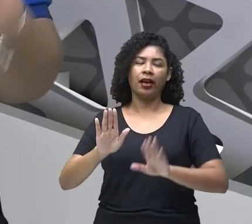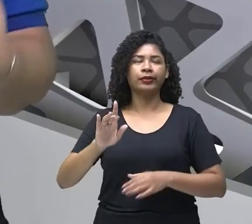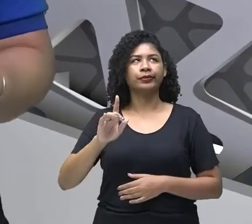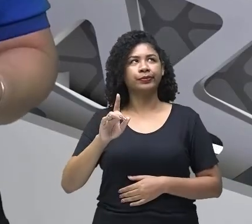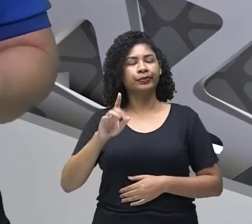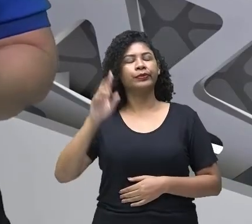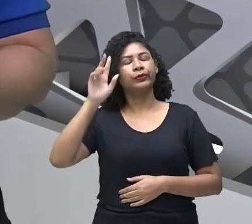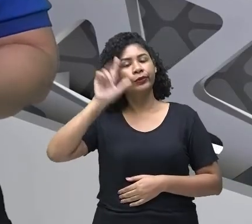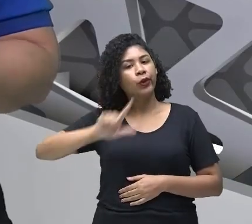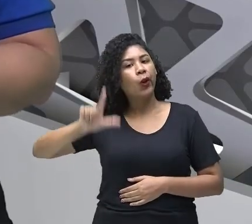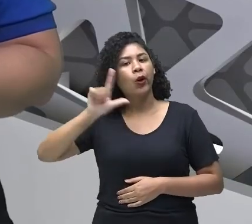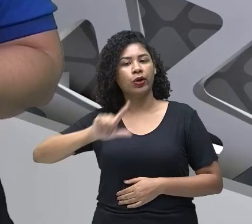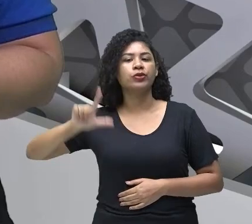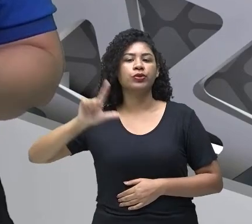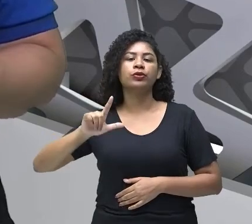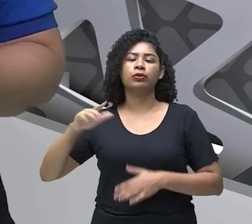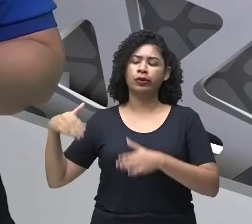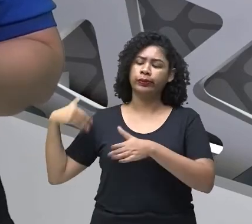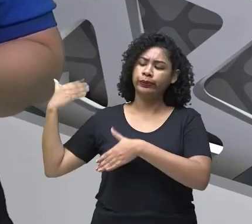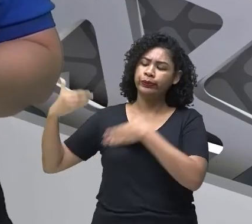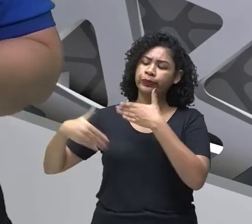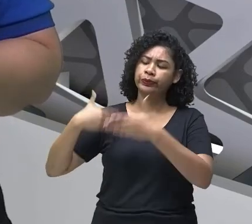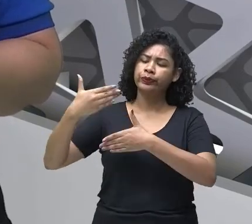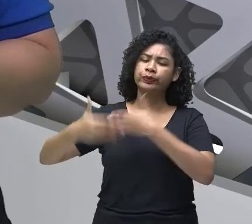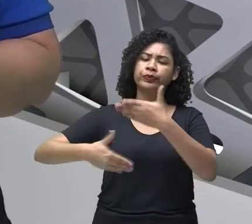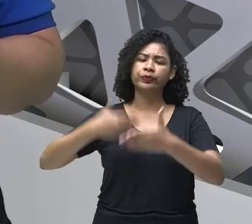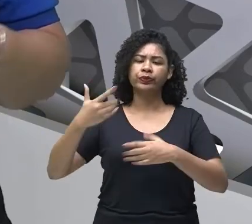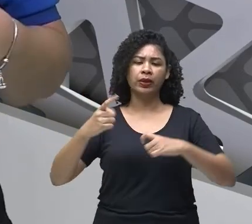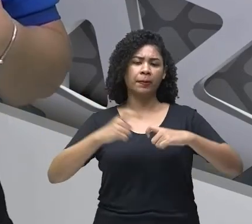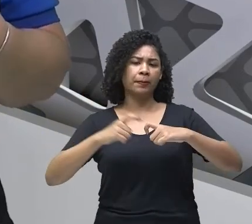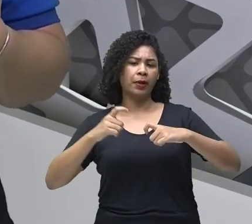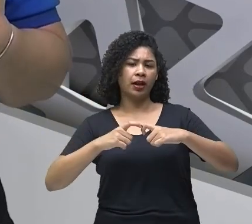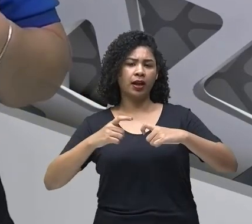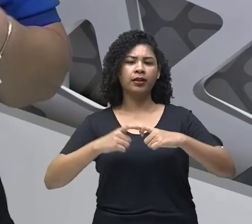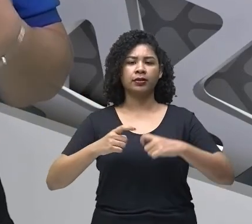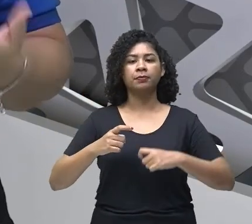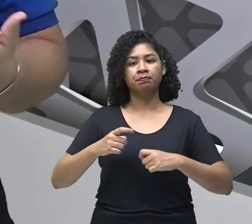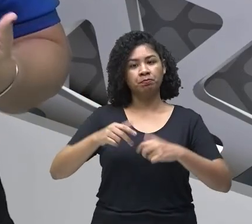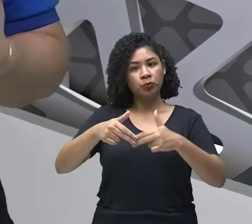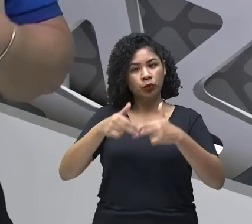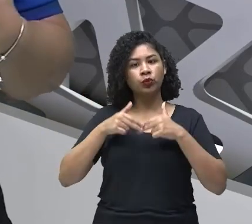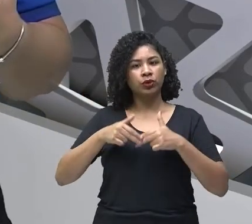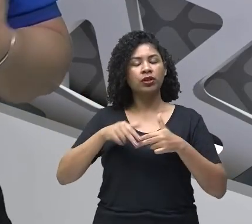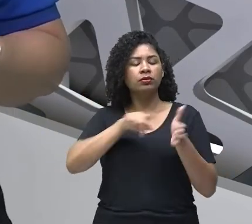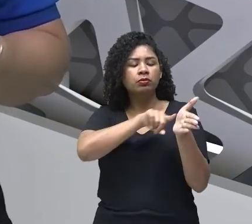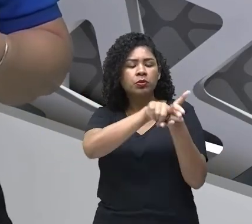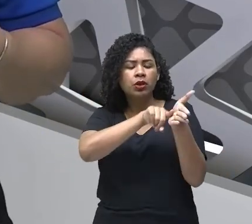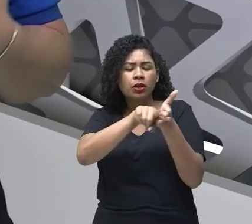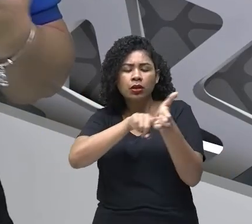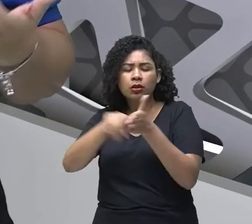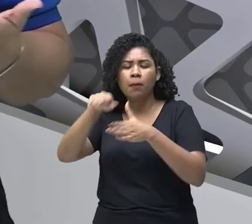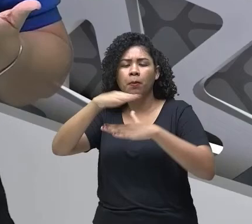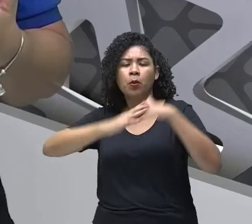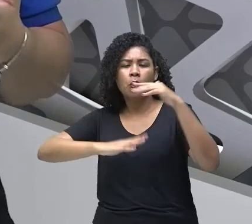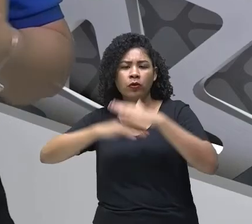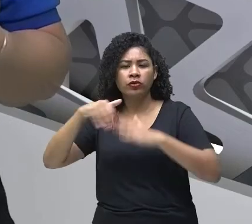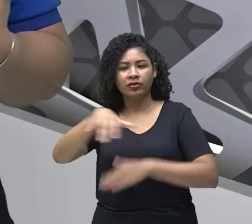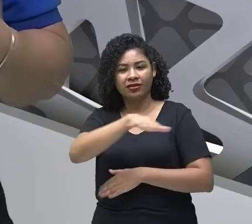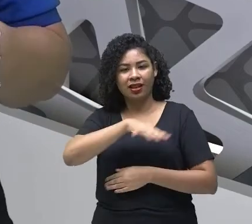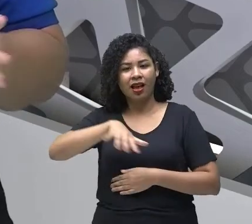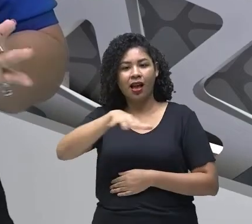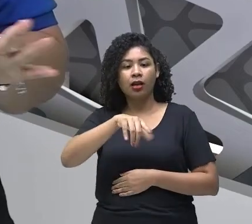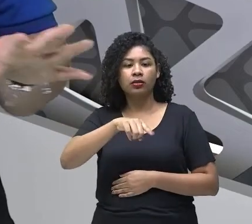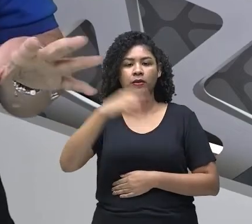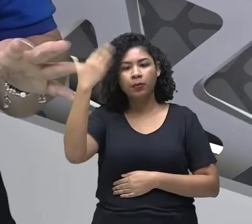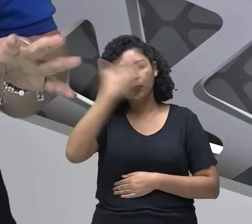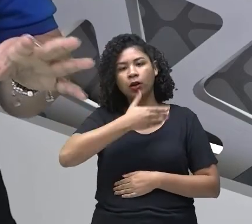os estudos, com o avanço da medicina, com o avanço das descobertas, né, historiadores já disseram, né, já